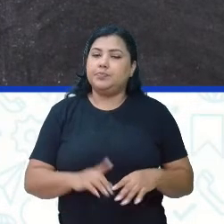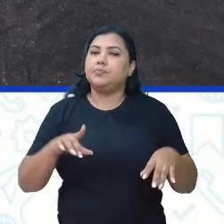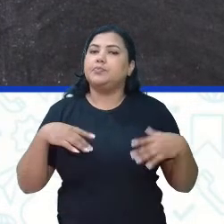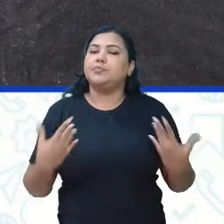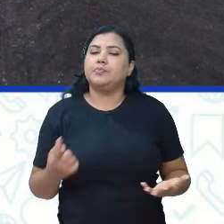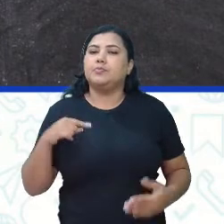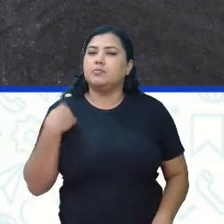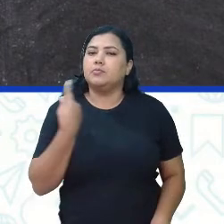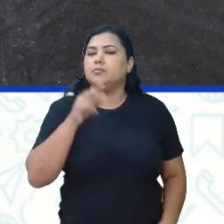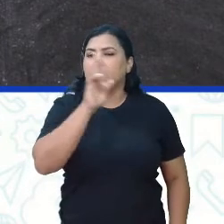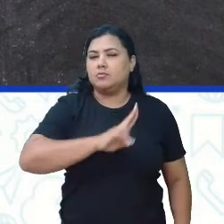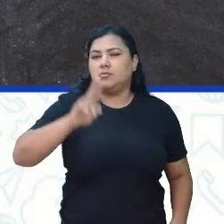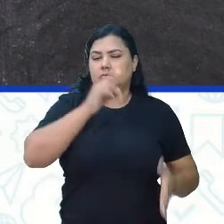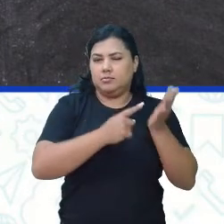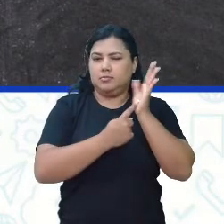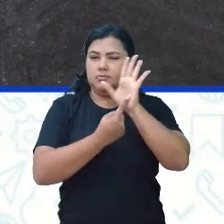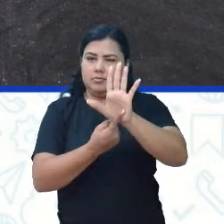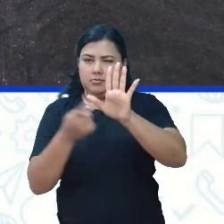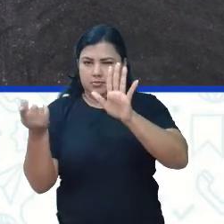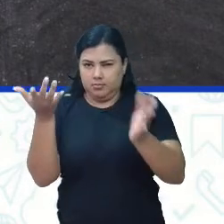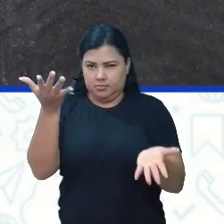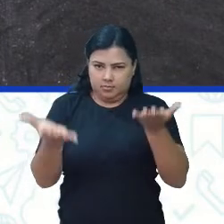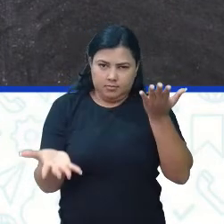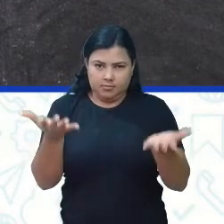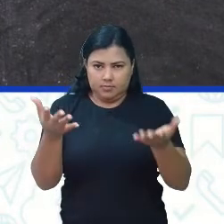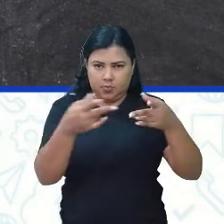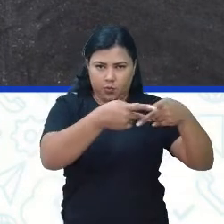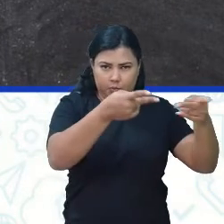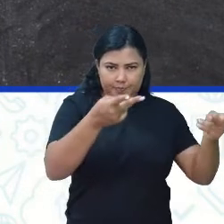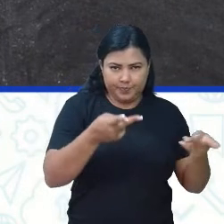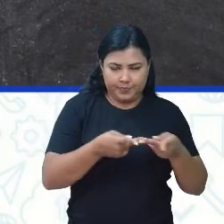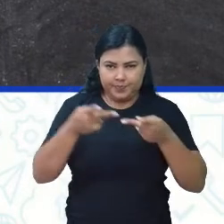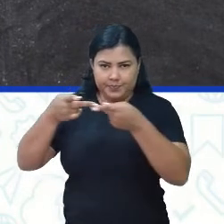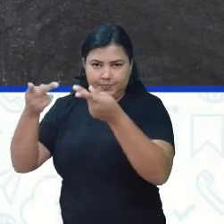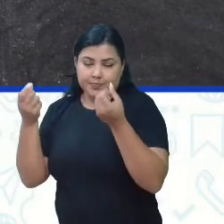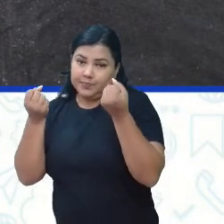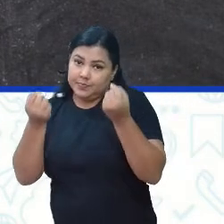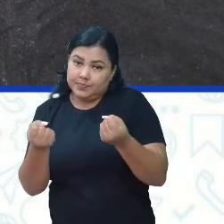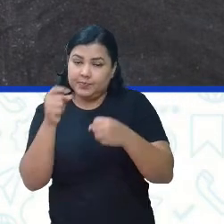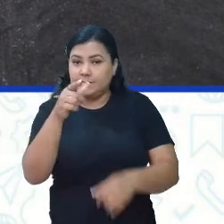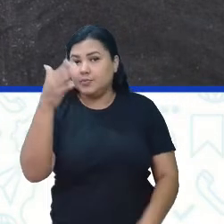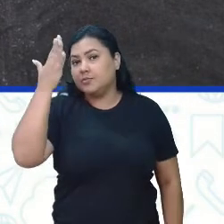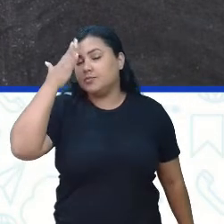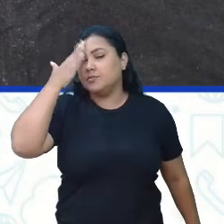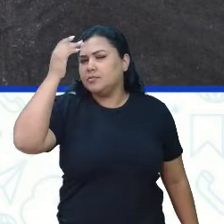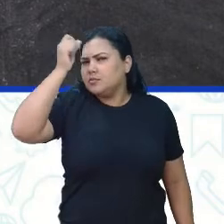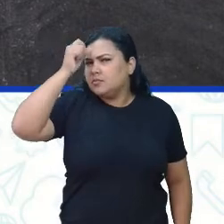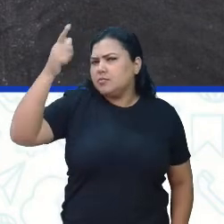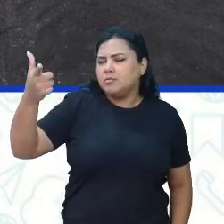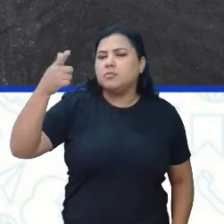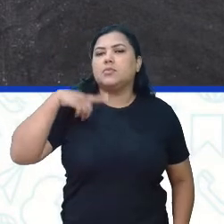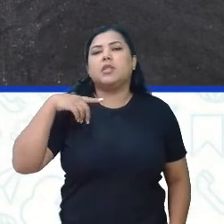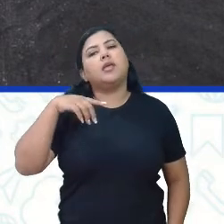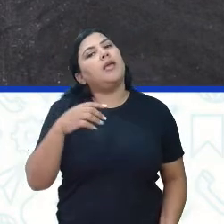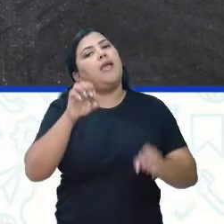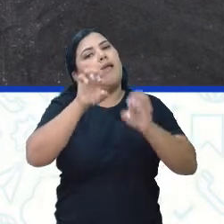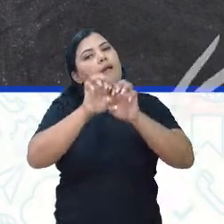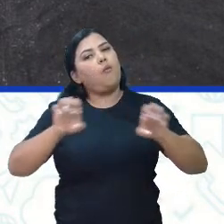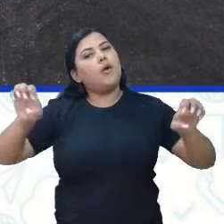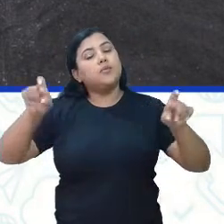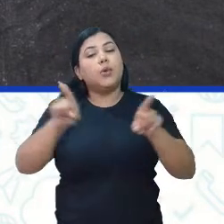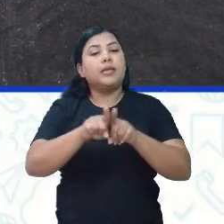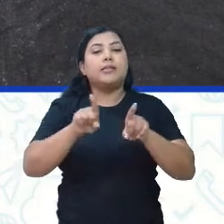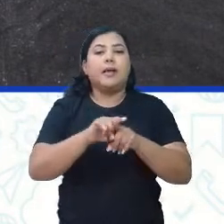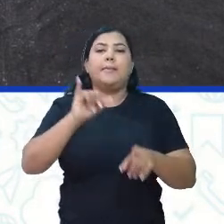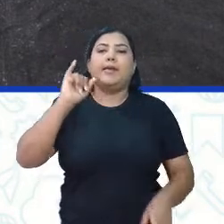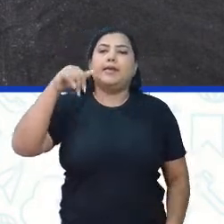essa simulação da balança de dois pratos, do peso, simplesmente para compreender a ideia de equação e, consequentemente, a ideia